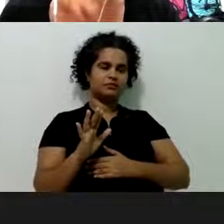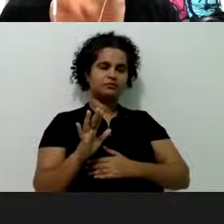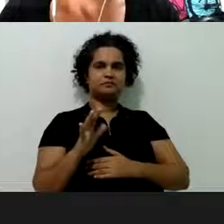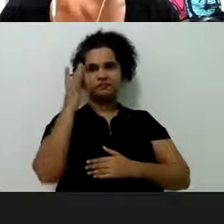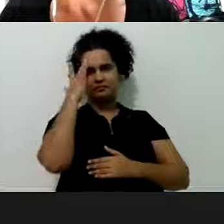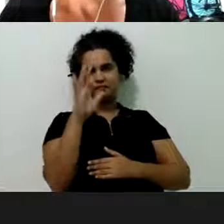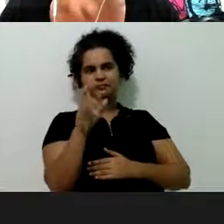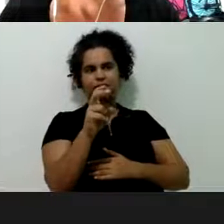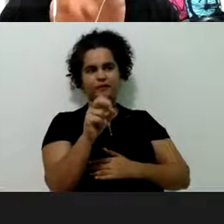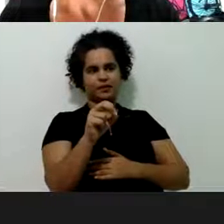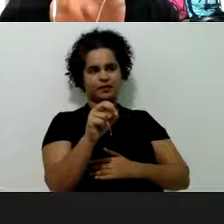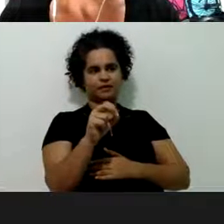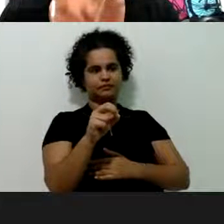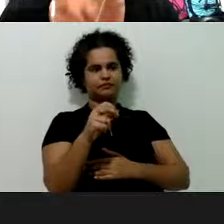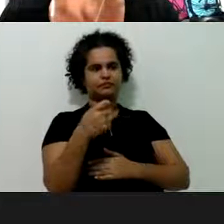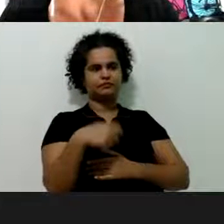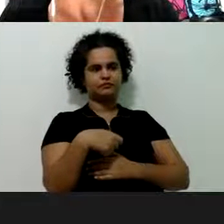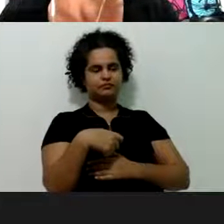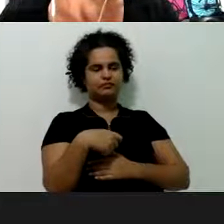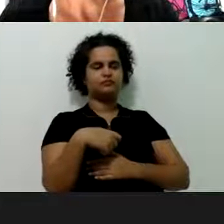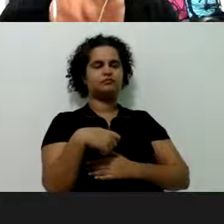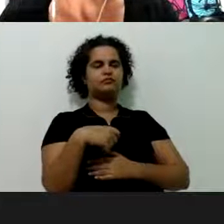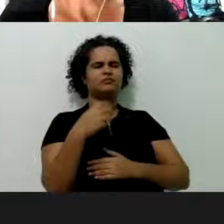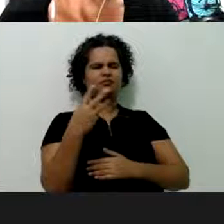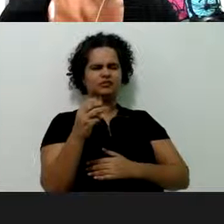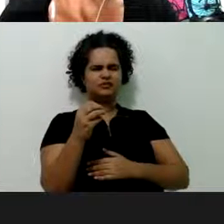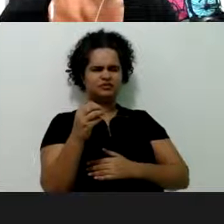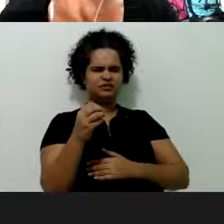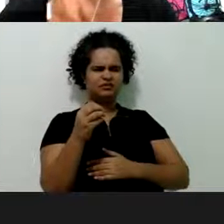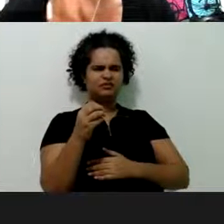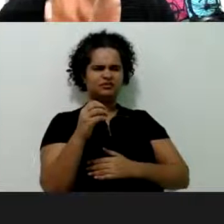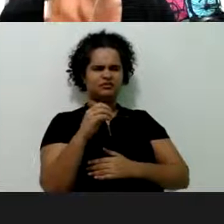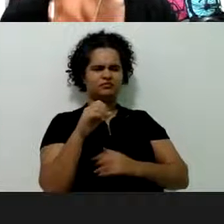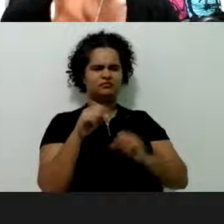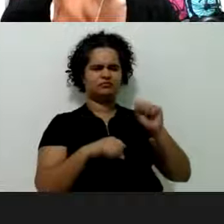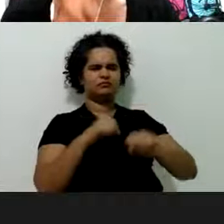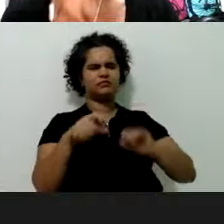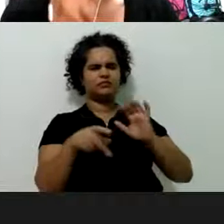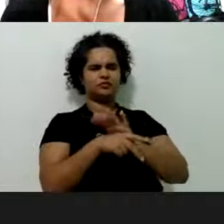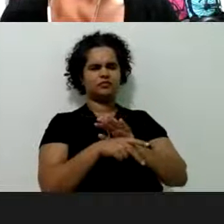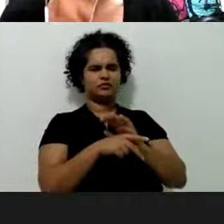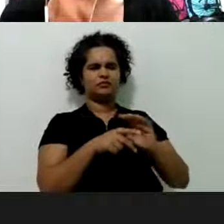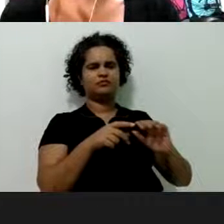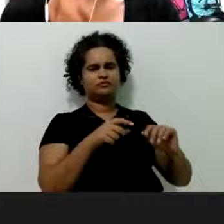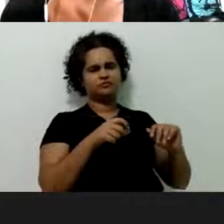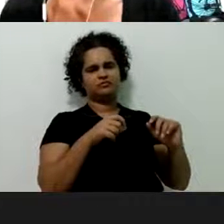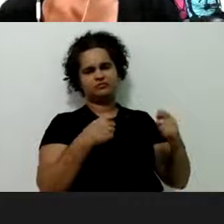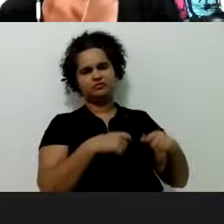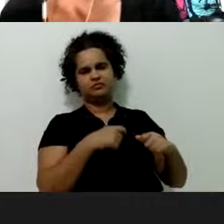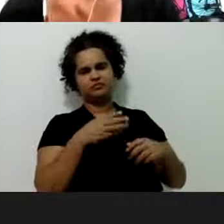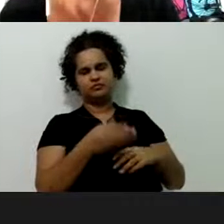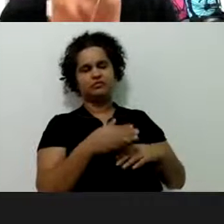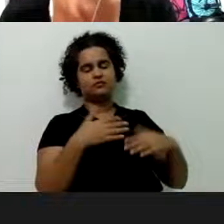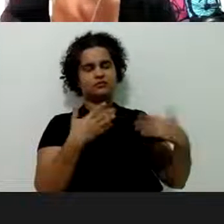de 50 você precisa da ciclofaixa, ou talvez a partir de 30 você precisa da ciclofaixa, a partir de 50 você precisa da ciclovia, alguma coisa assim,